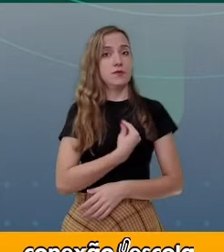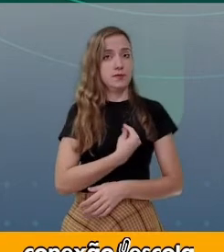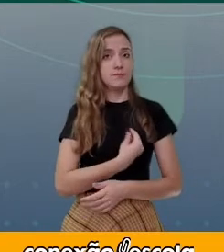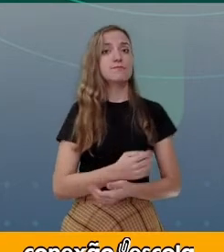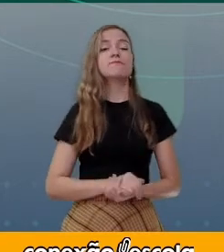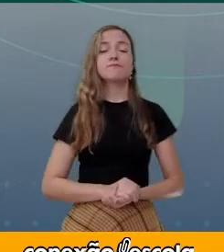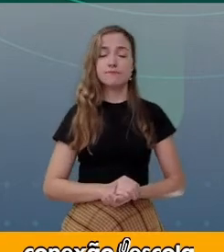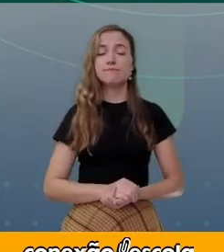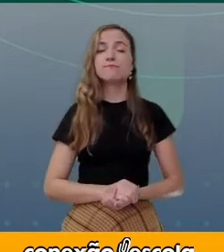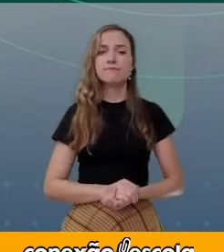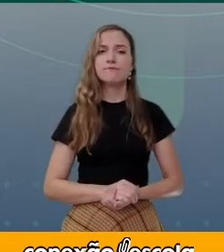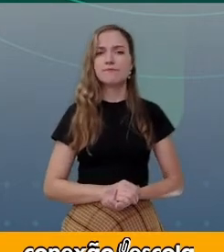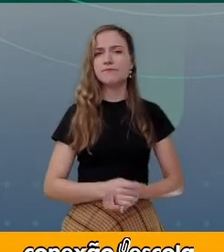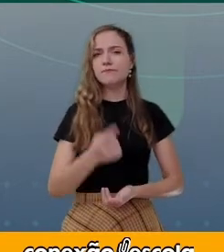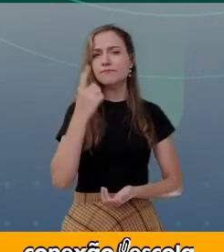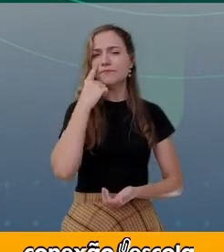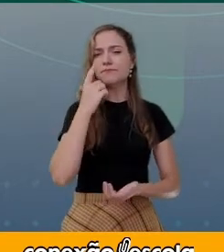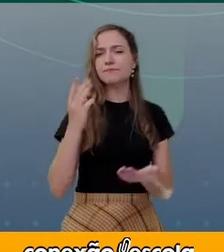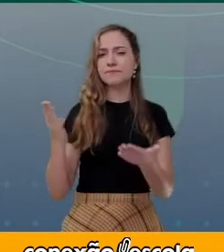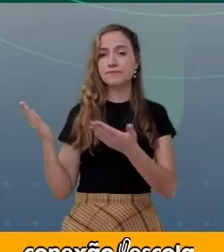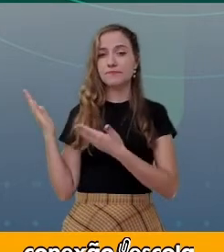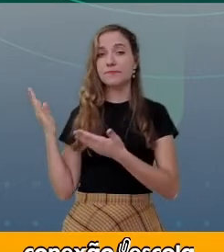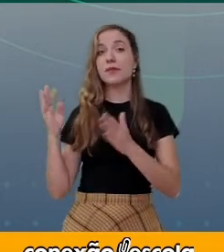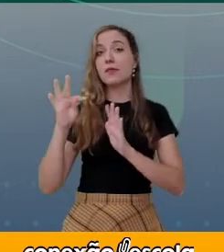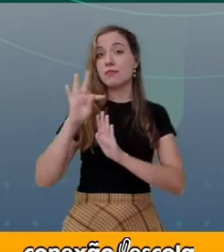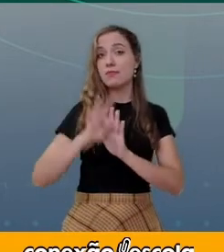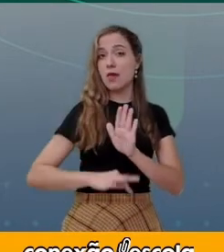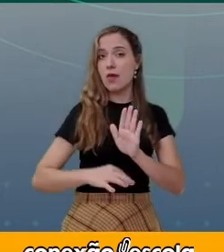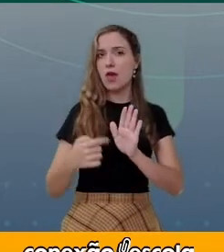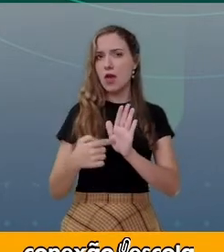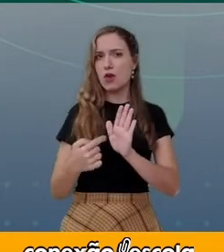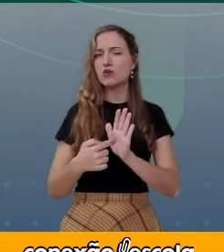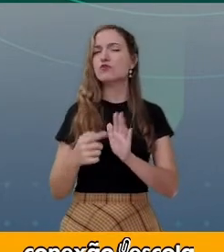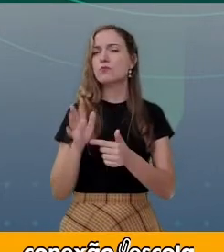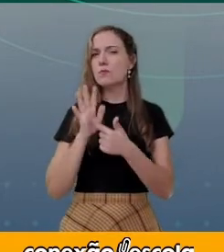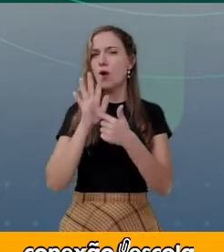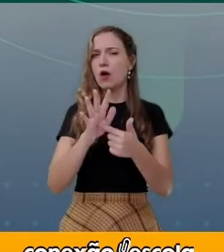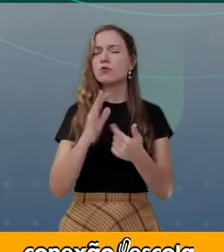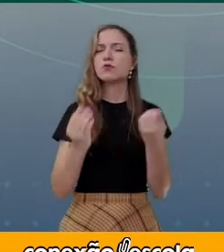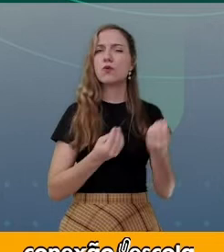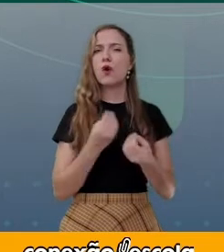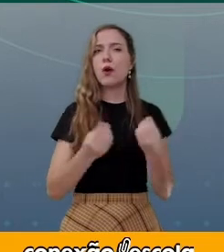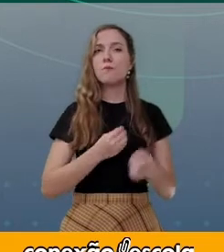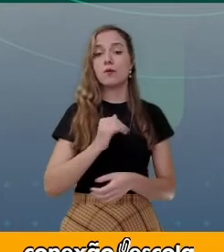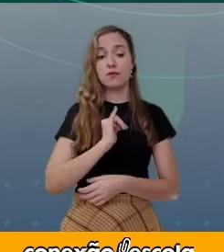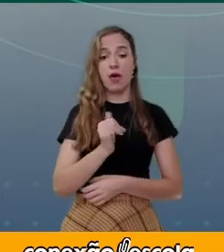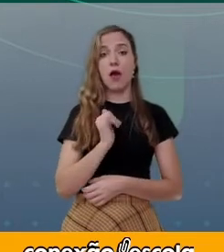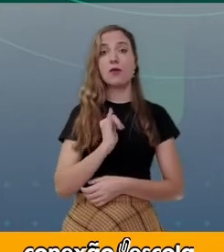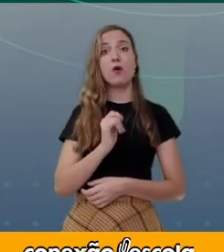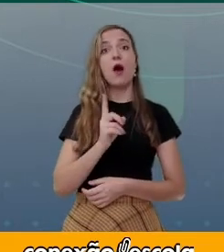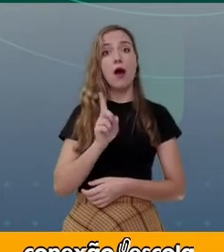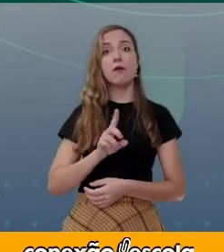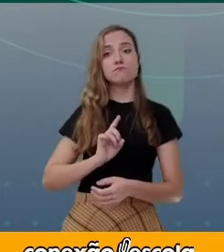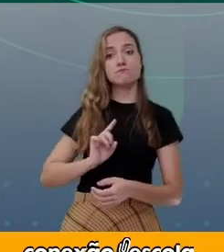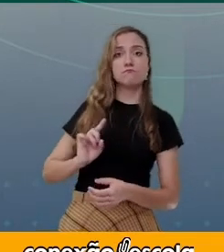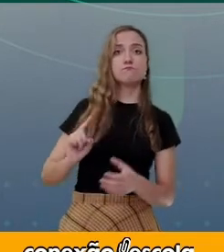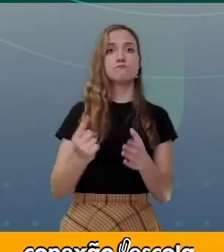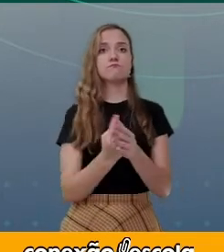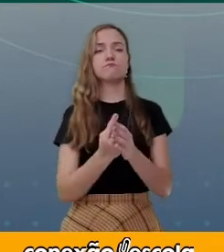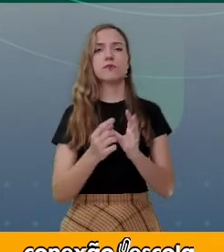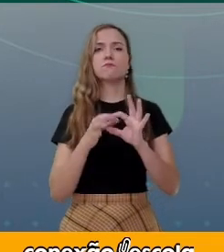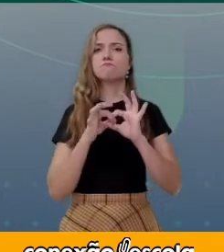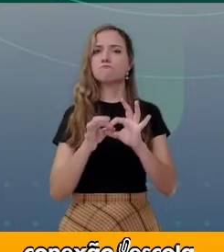uma pessoa olha só esse texto que nós lemos o narrador participa da história